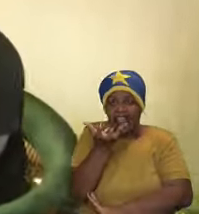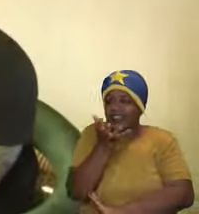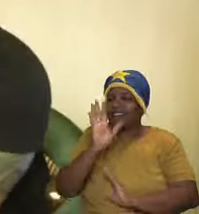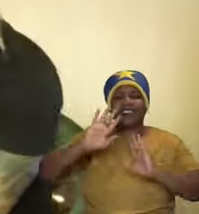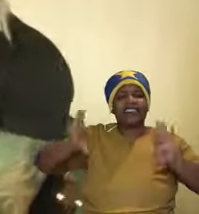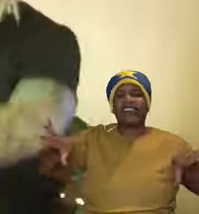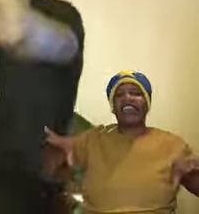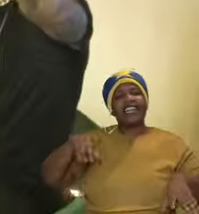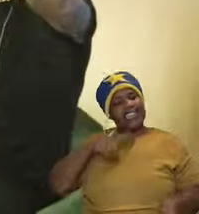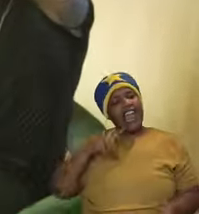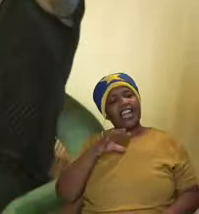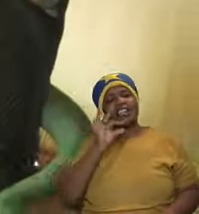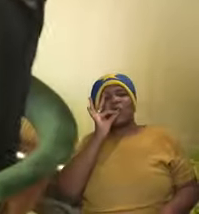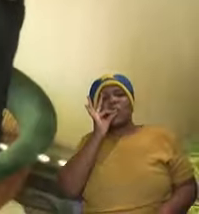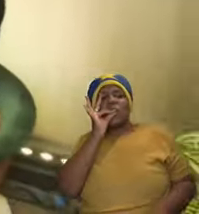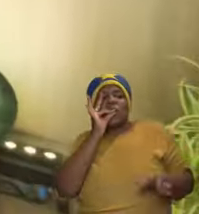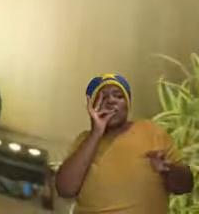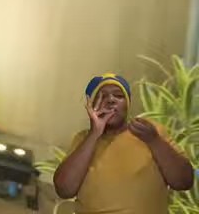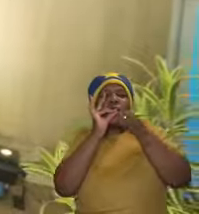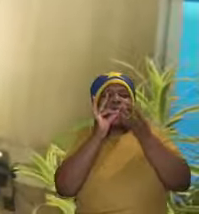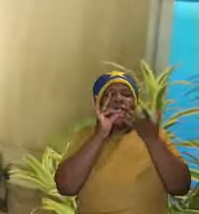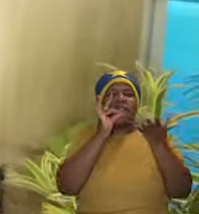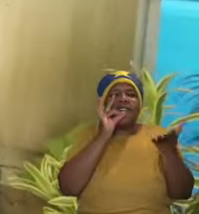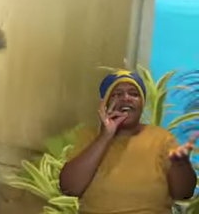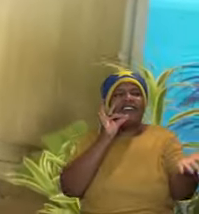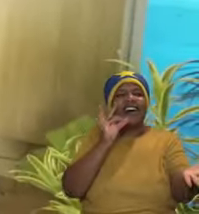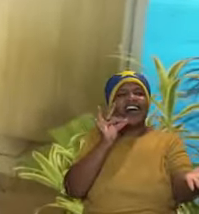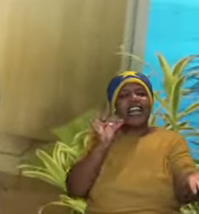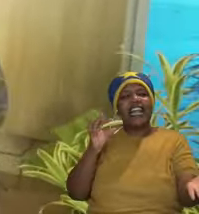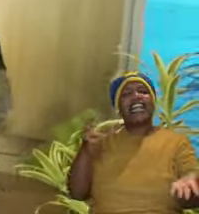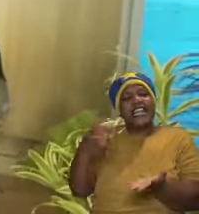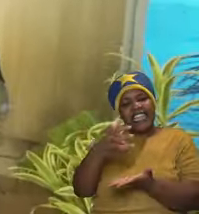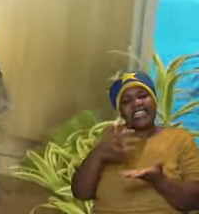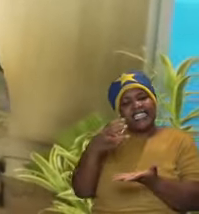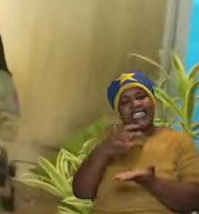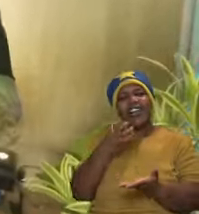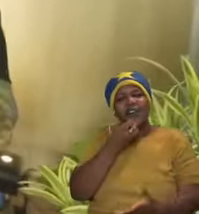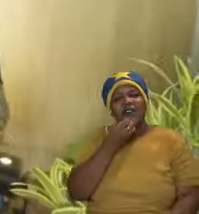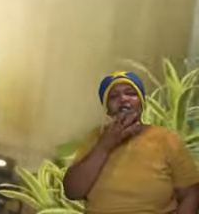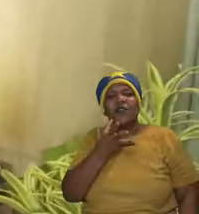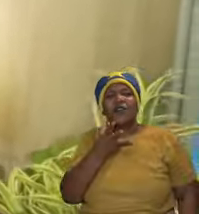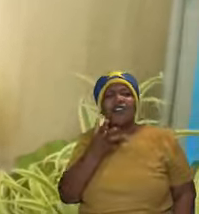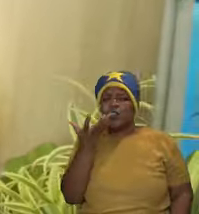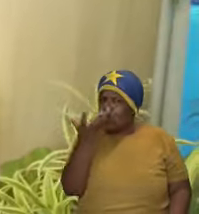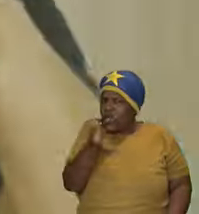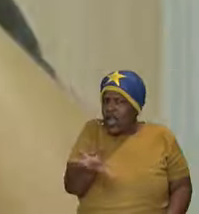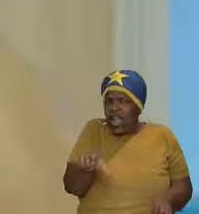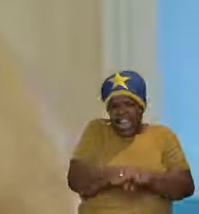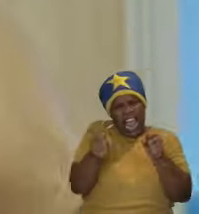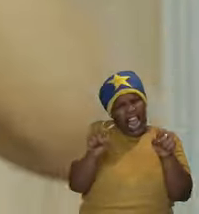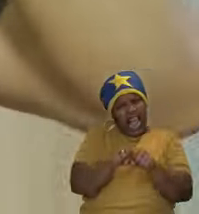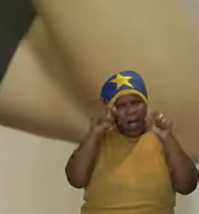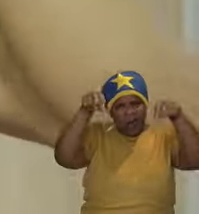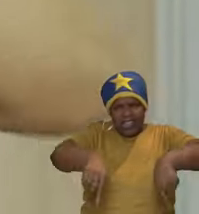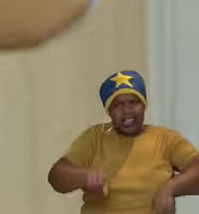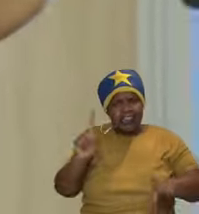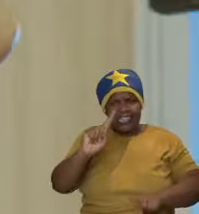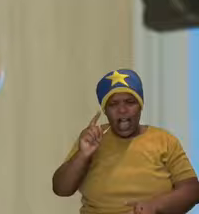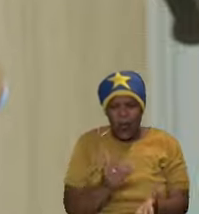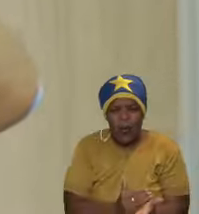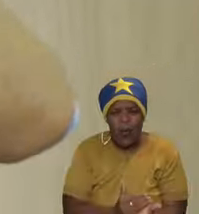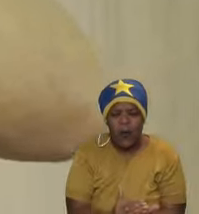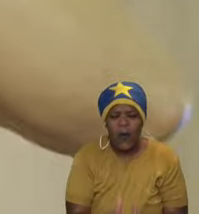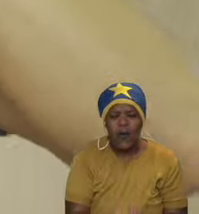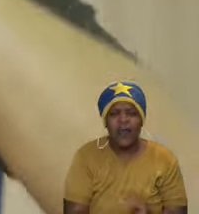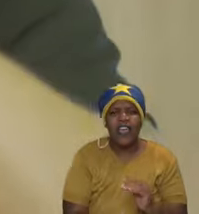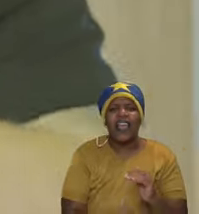uma hidro pros moleque bom. Um Johnny Walk quer pra ficar samba. Não tem quem quebra a firma que começou do chão. É